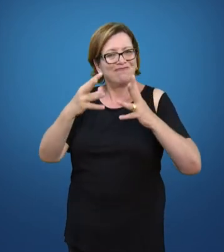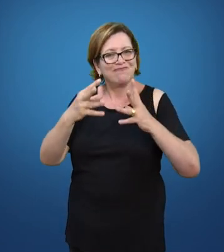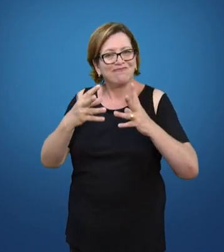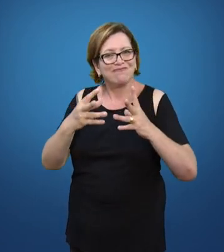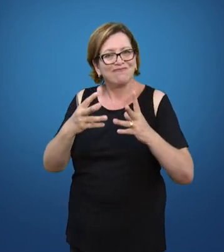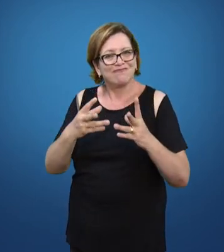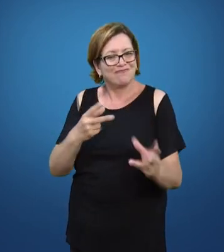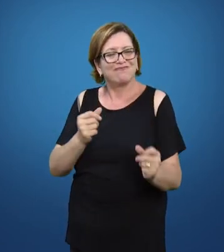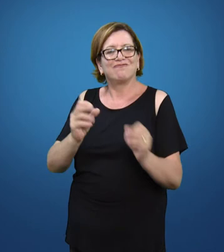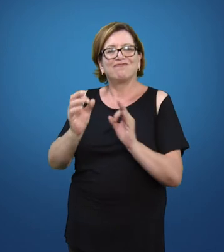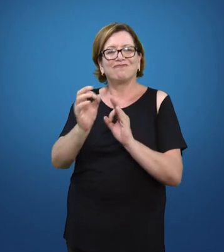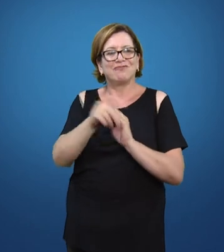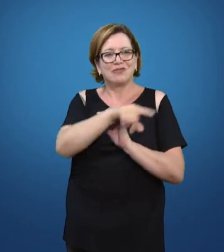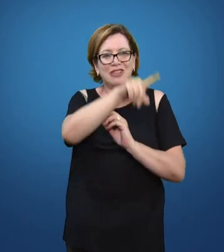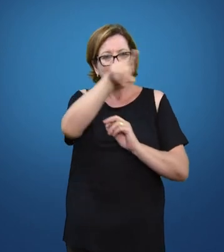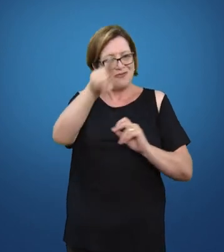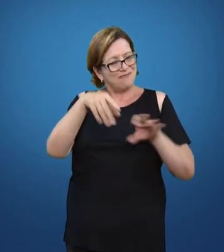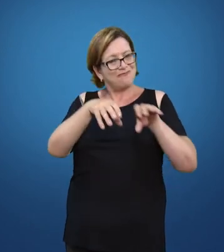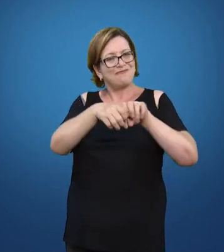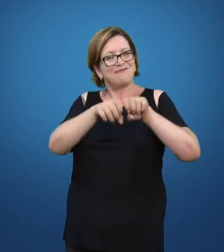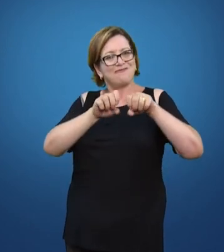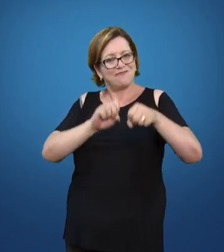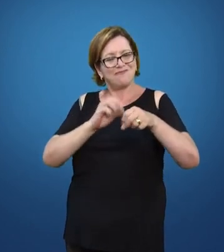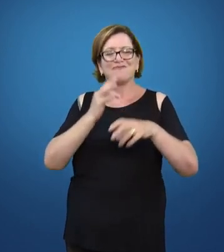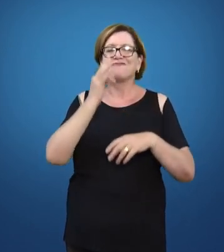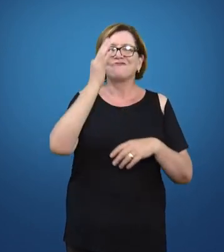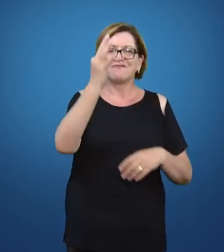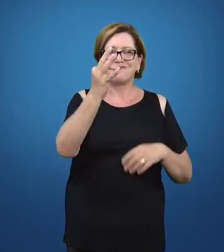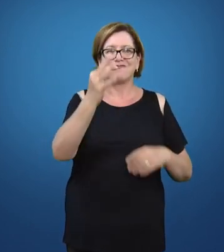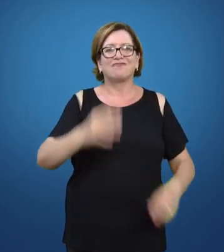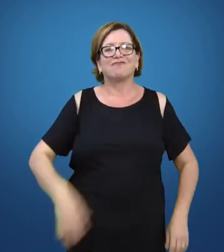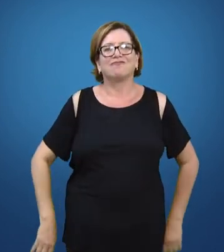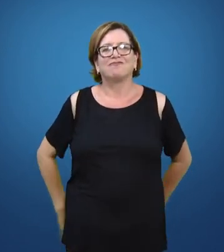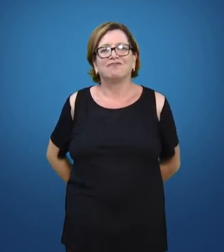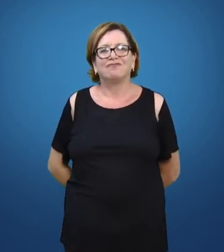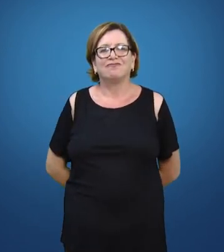deformação de vocês já agora para adianta